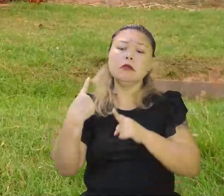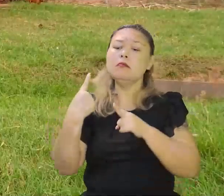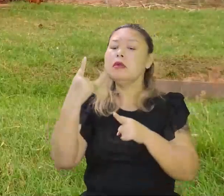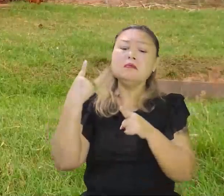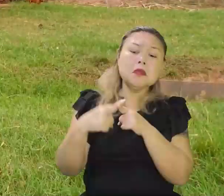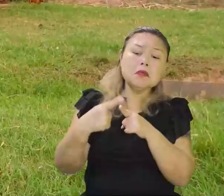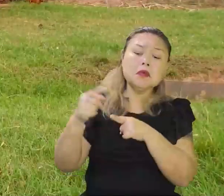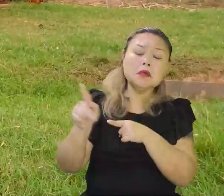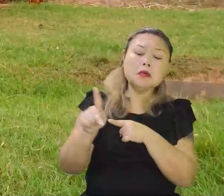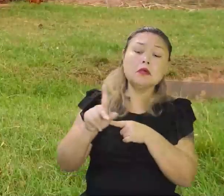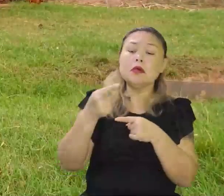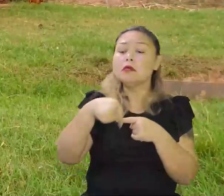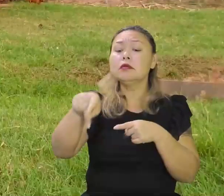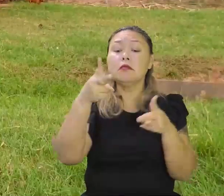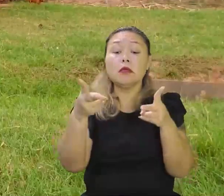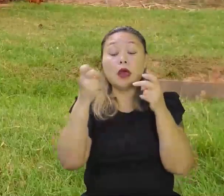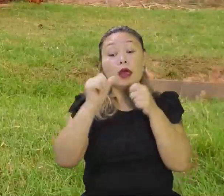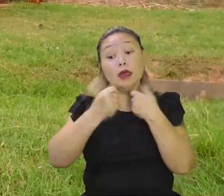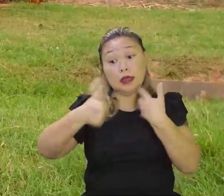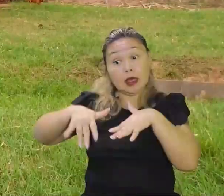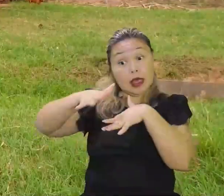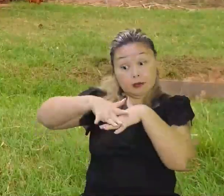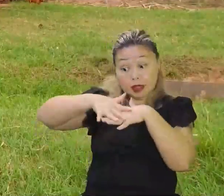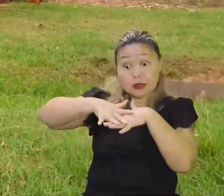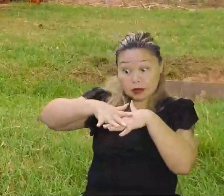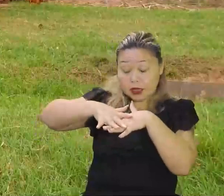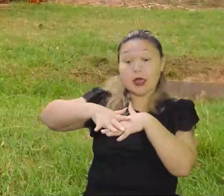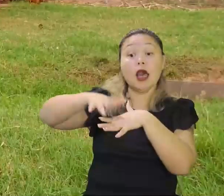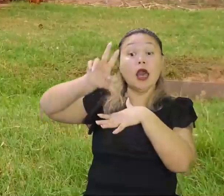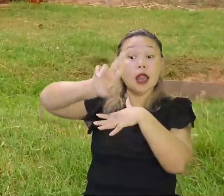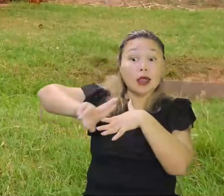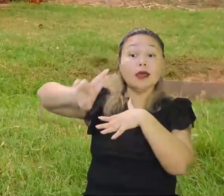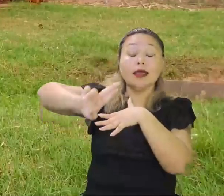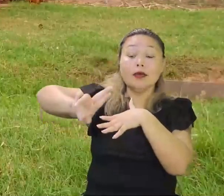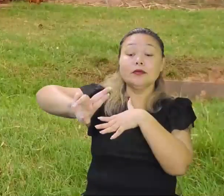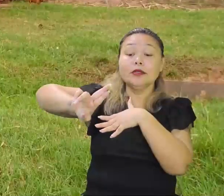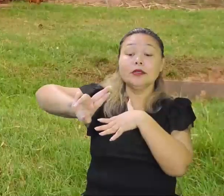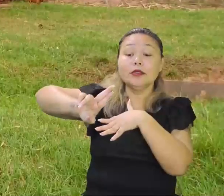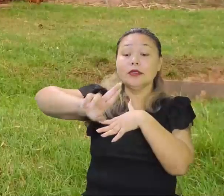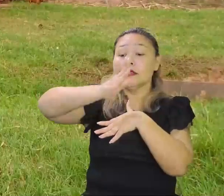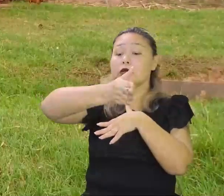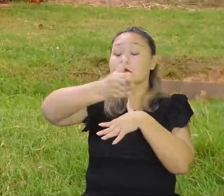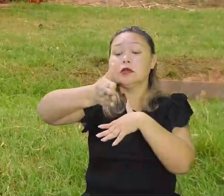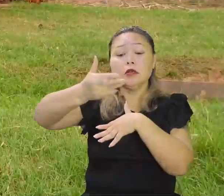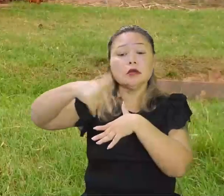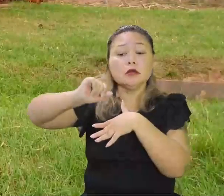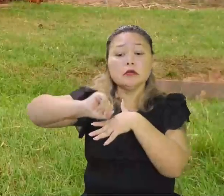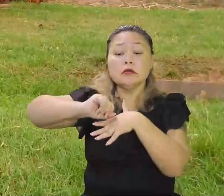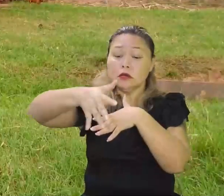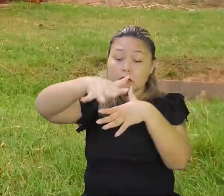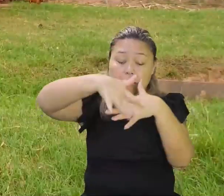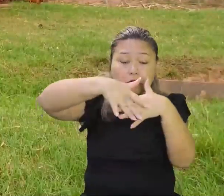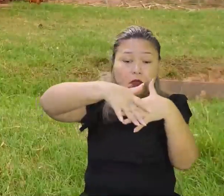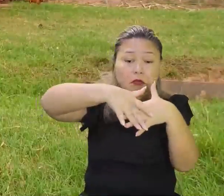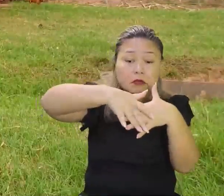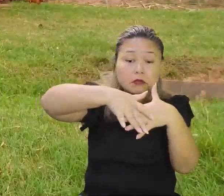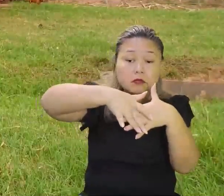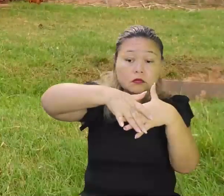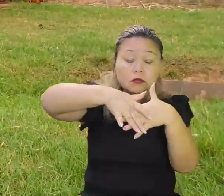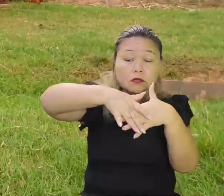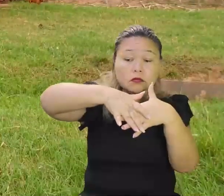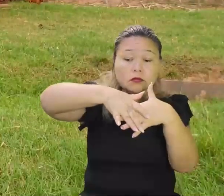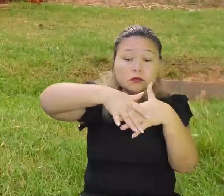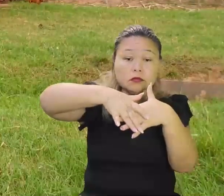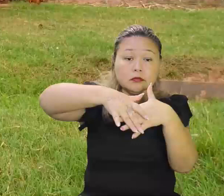Para vocês perceberem que a matemática ela é aplicada. Não é? Nós vamos puxar essa matemática, como é